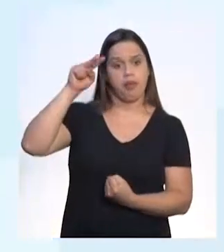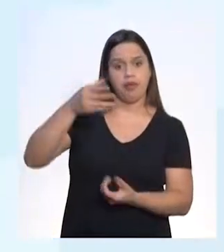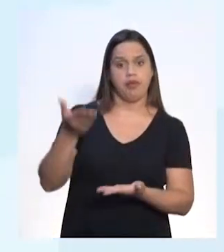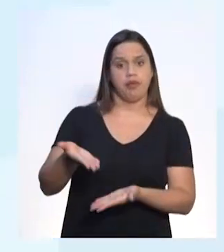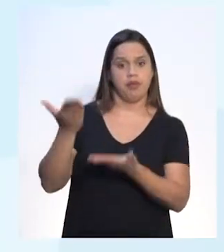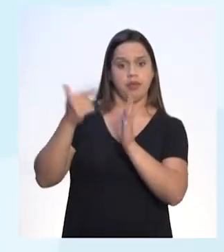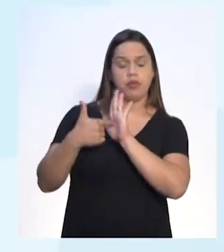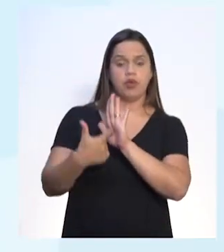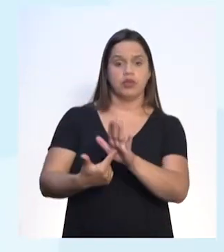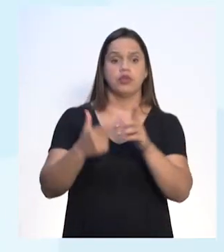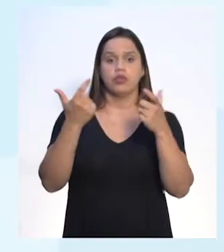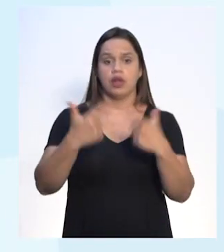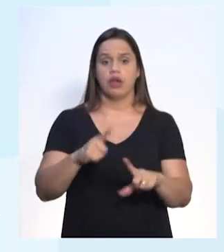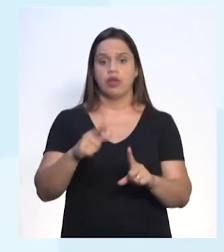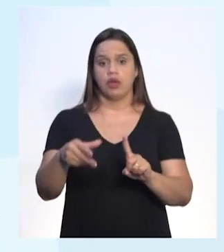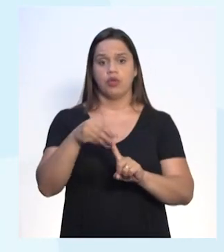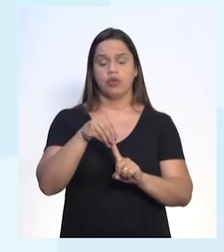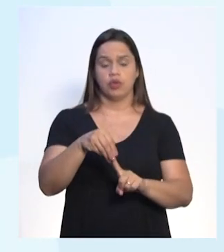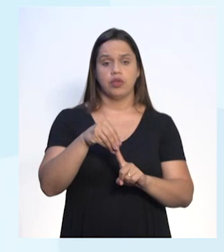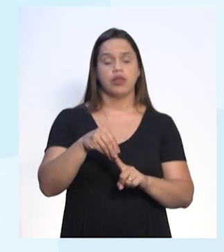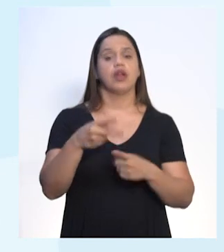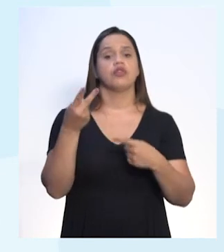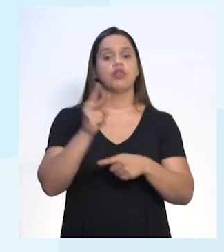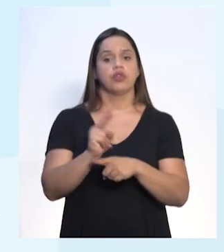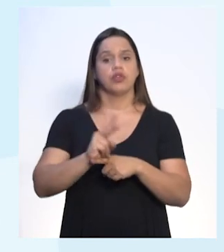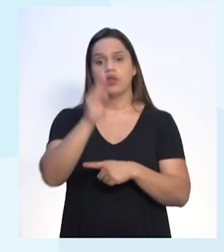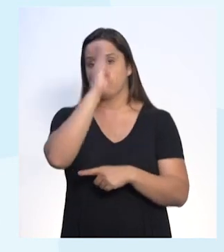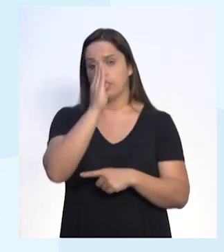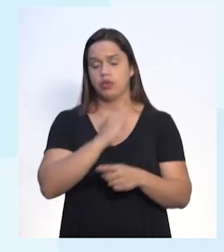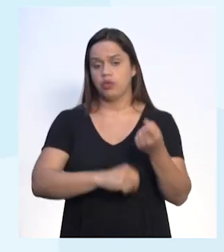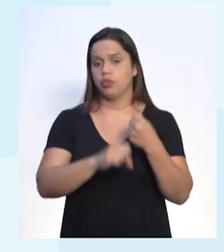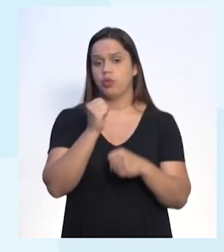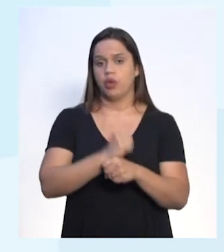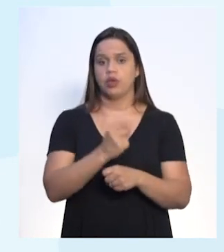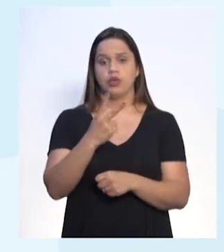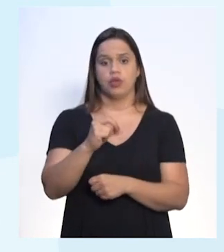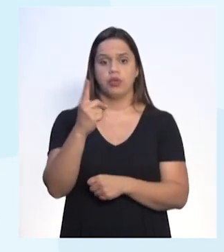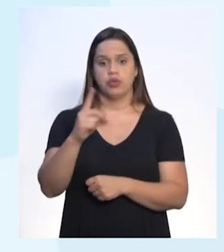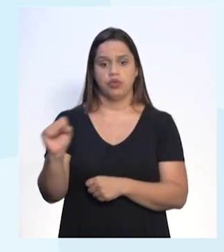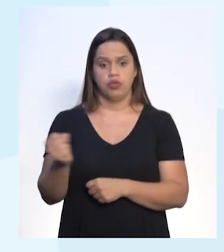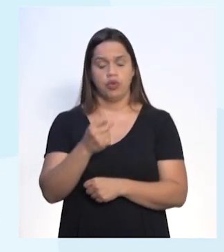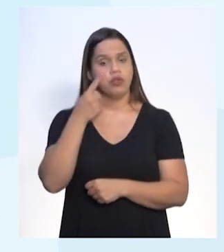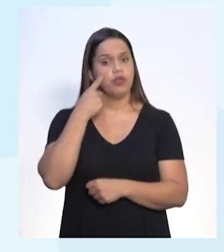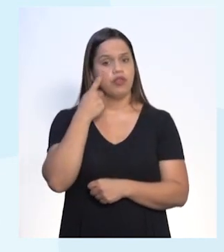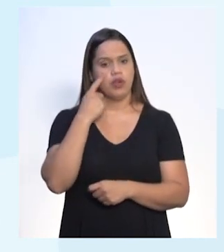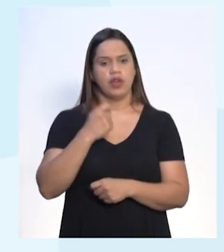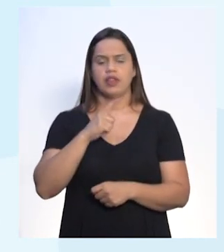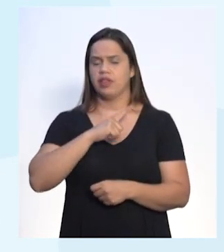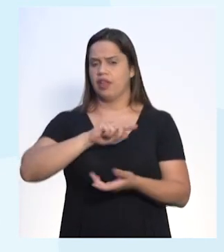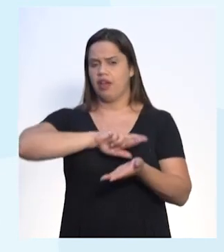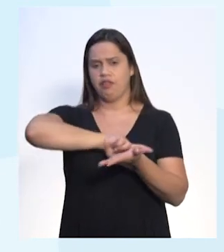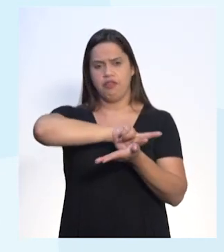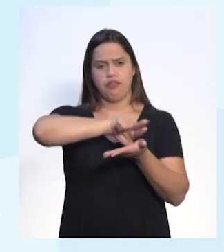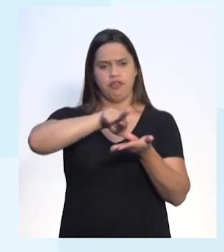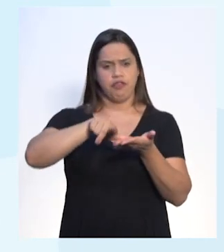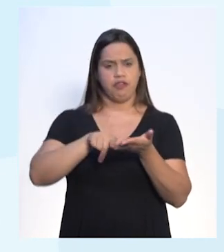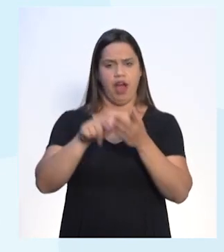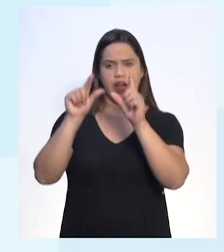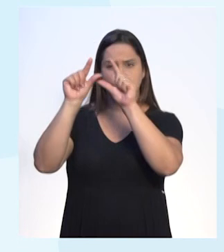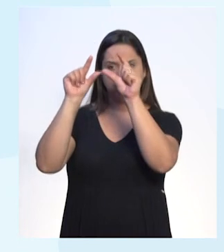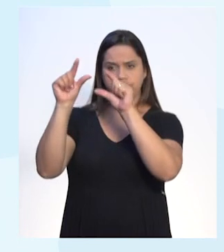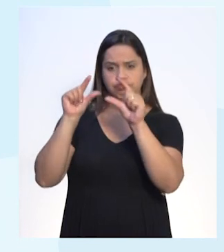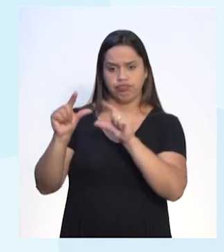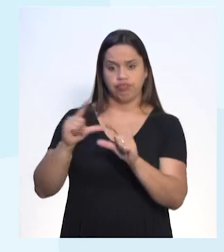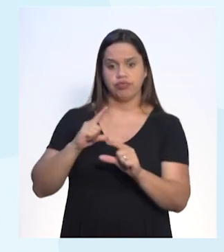aí as unidades de conservação do Brasil de 2018. Então vejam que são vários tipos, né, de unidades